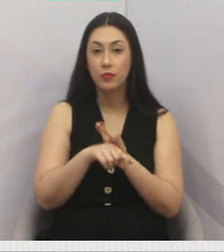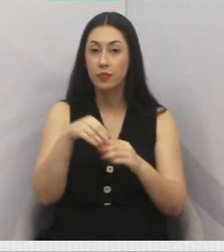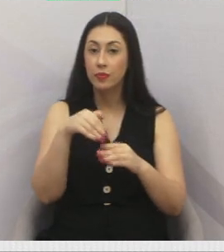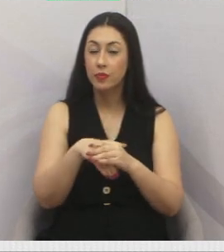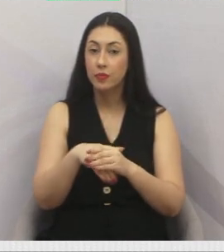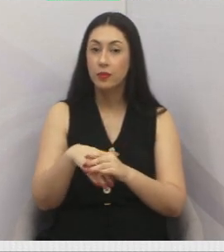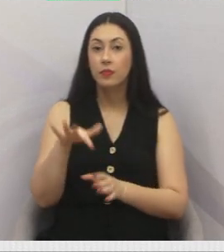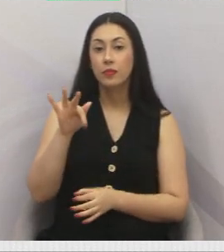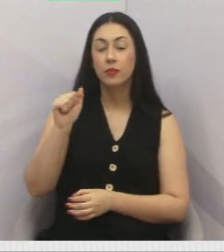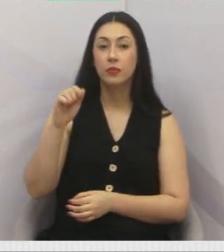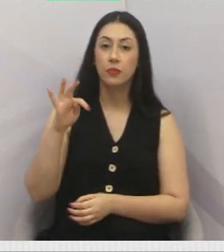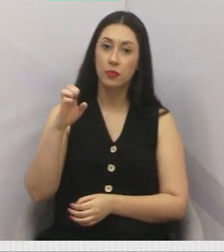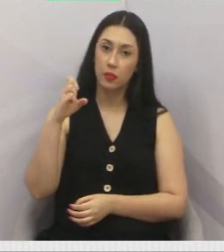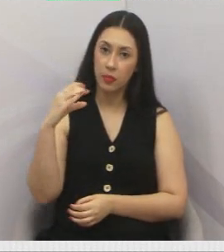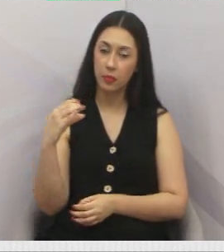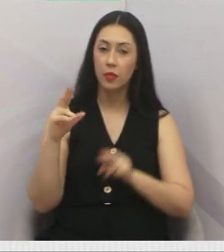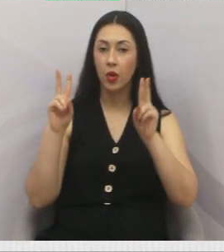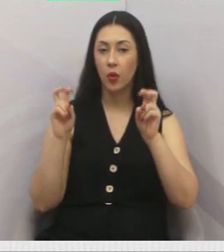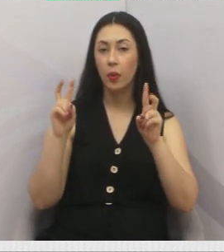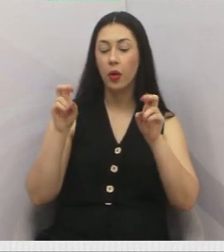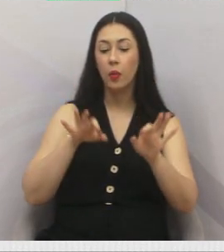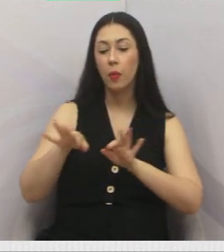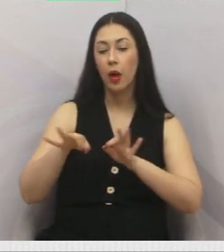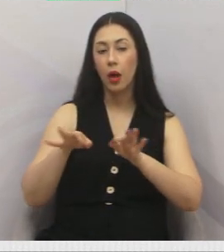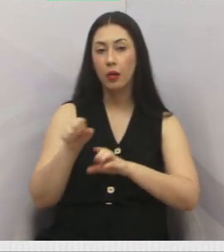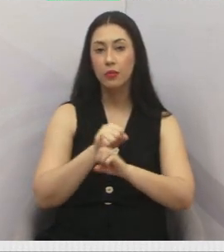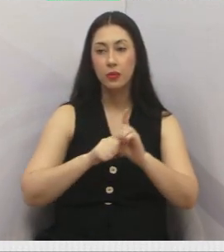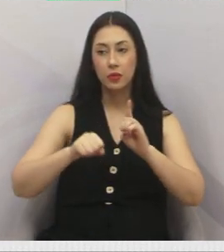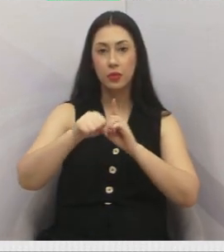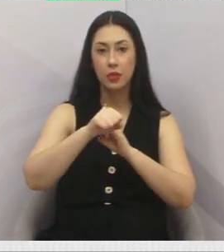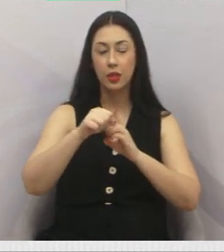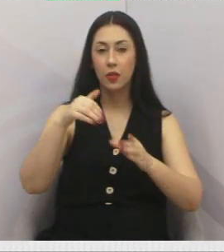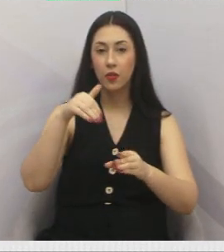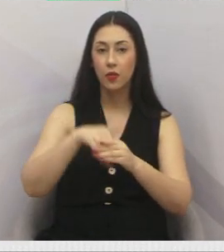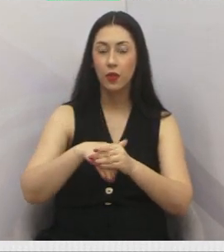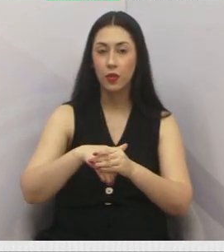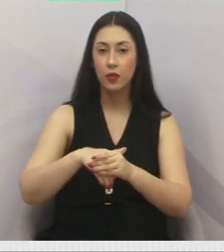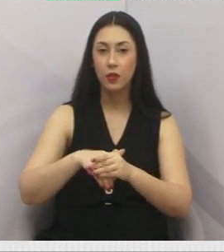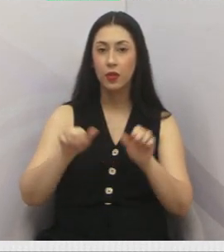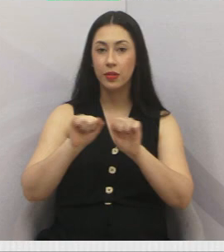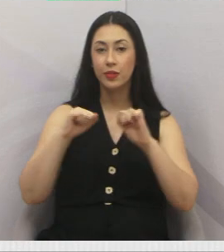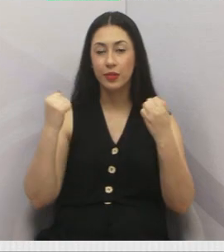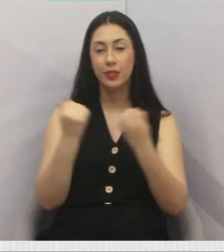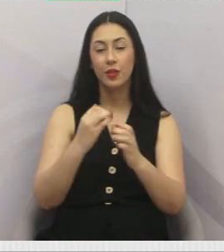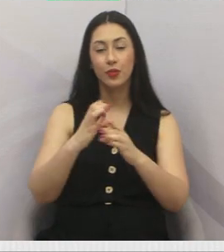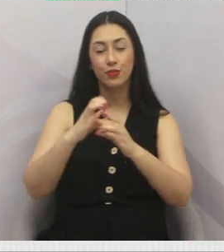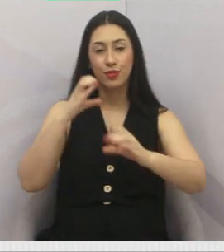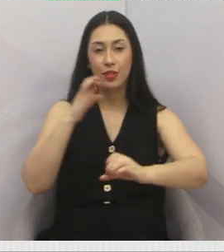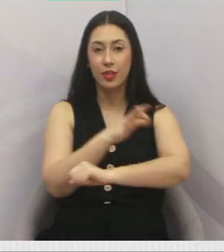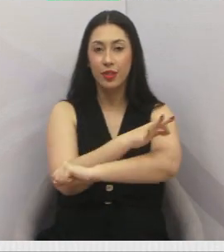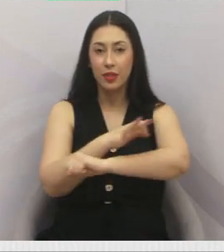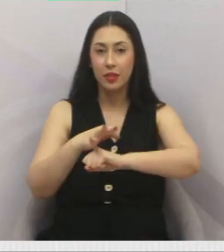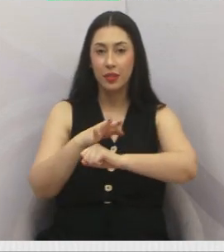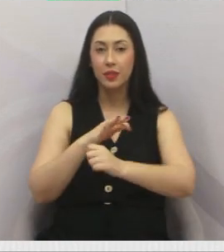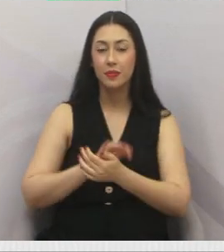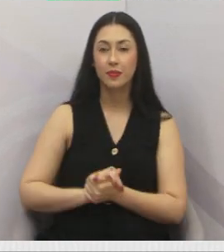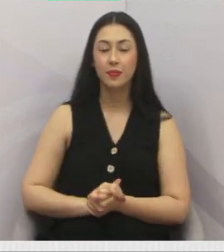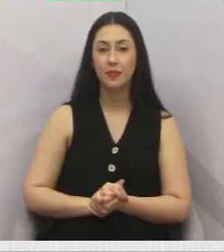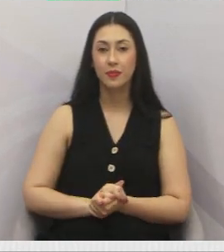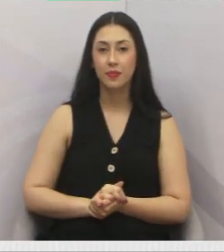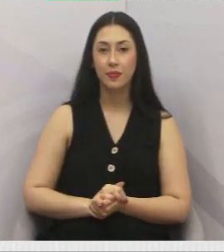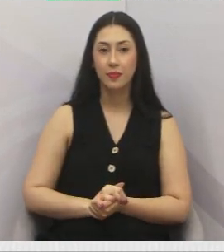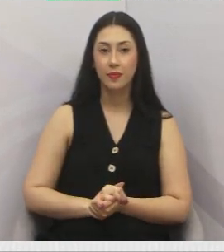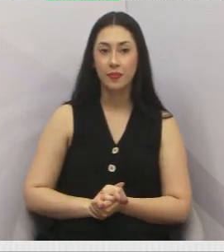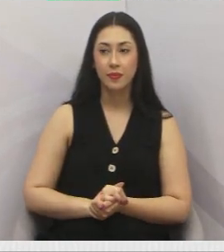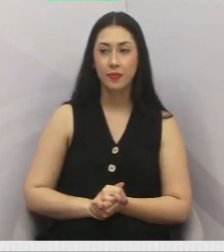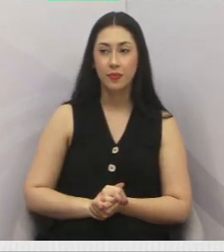voto para a FATEC Jacareí. Segmento organização da sociedade civil, um voto para a Associação dos Engenheiros e Arquitetos Jacareí, a EAJ.